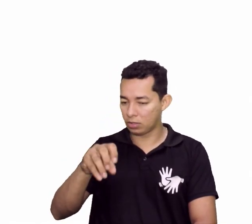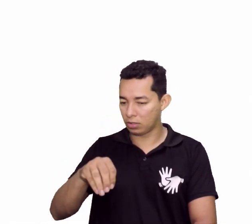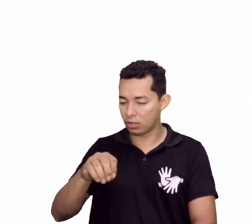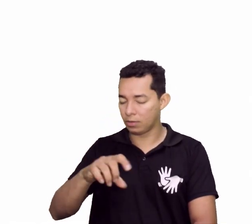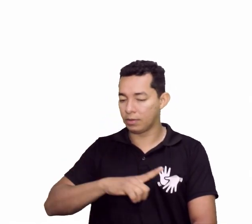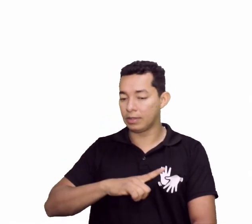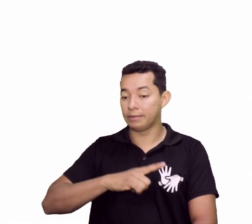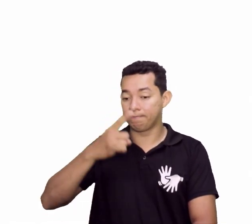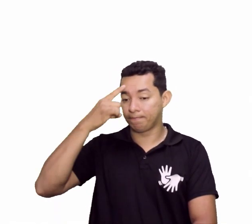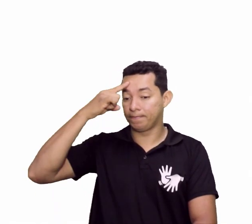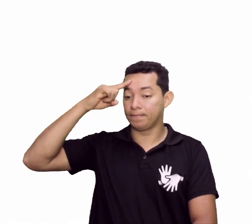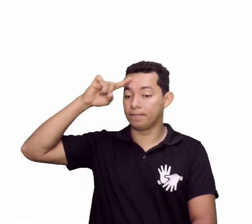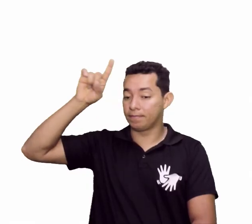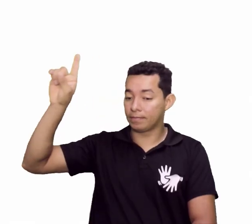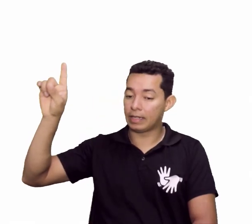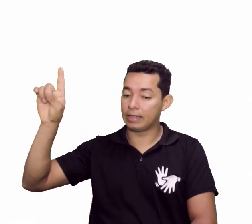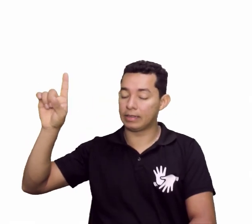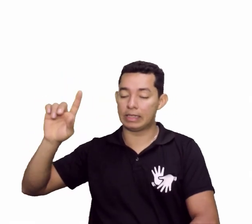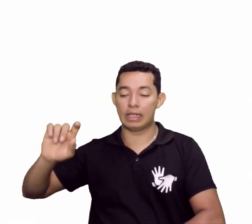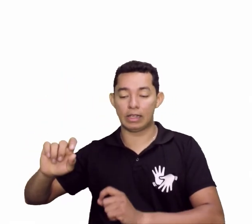idealização do fato,